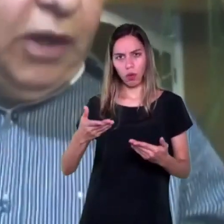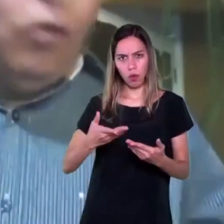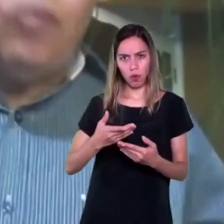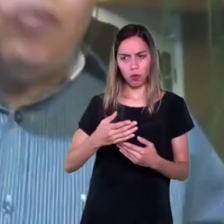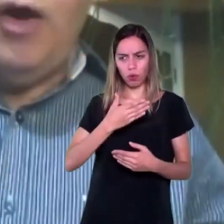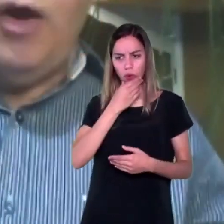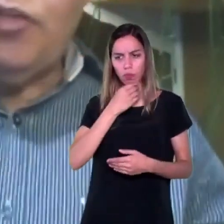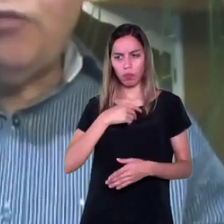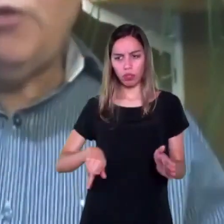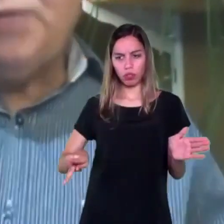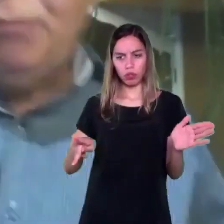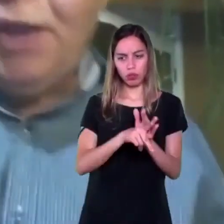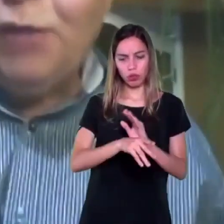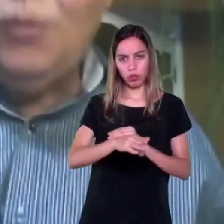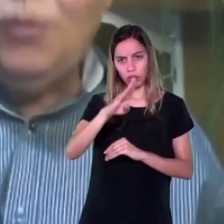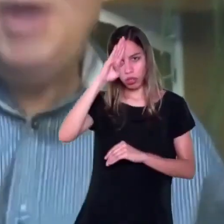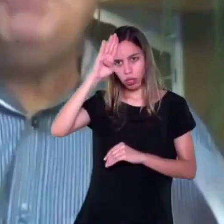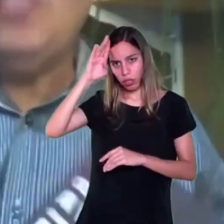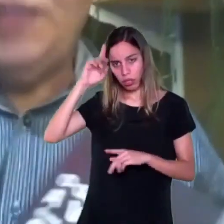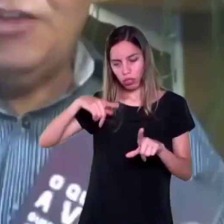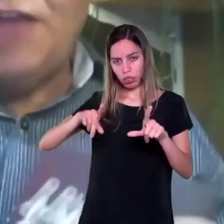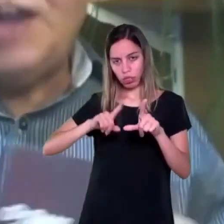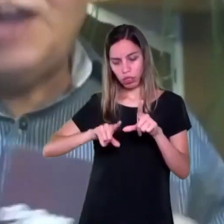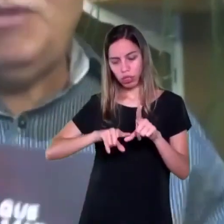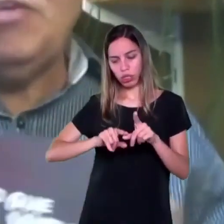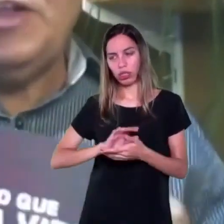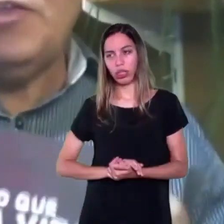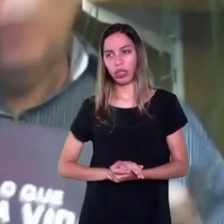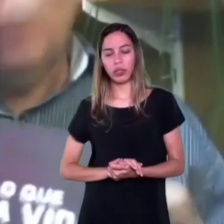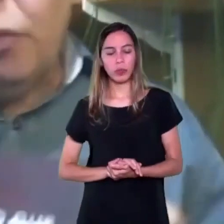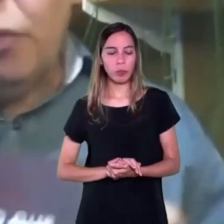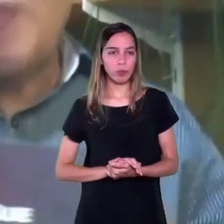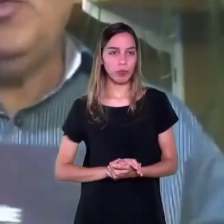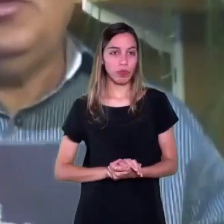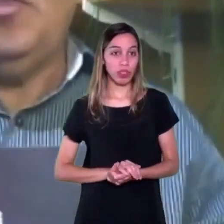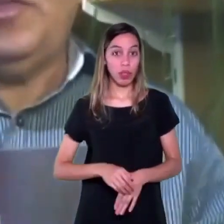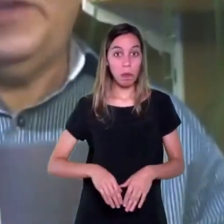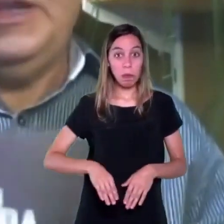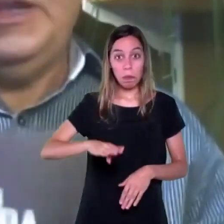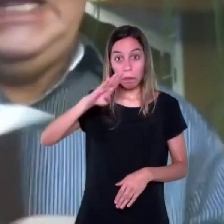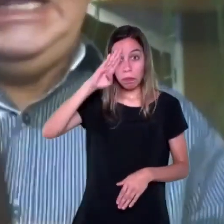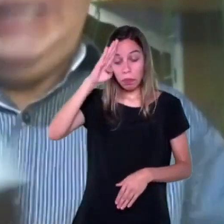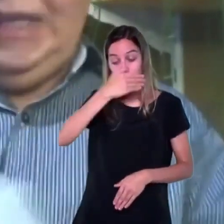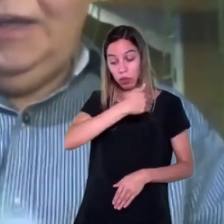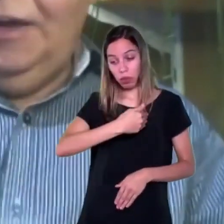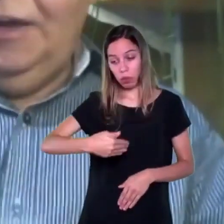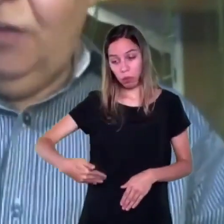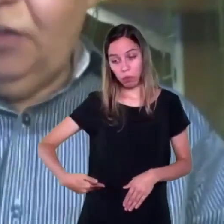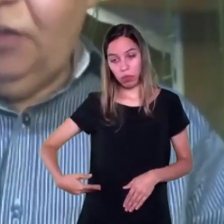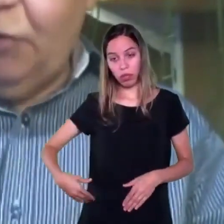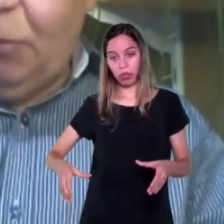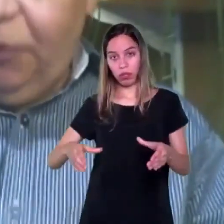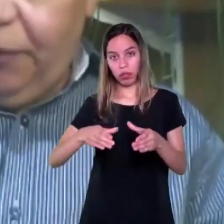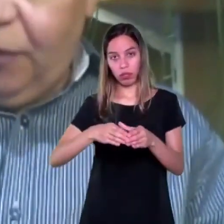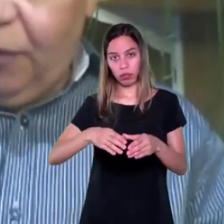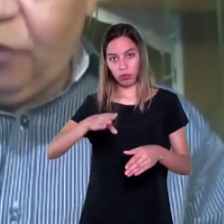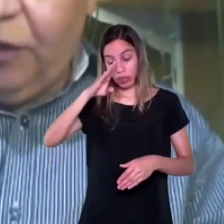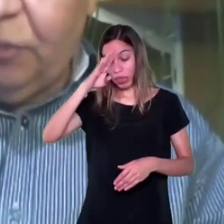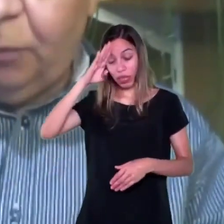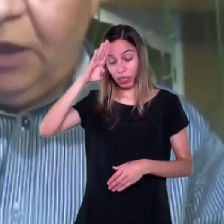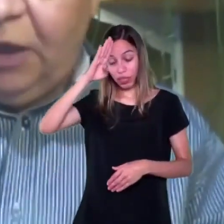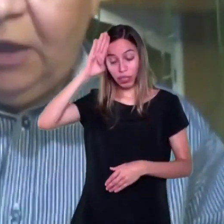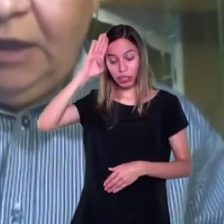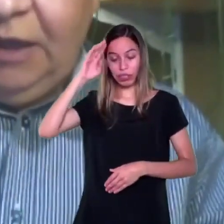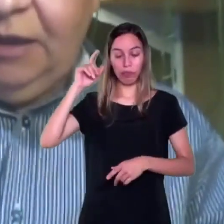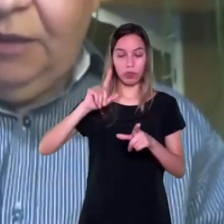Tony Ramos Gonçalves, que foi o primeiro presidente da Academia de Letras, um dos fundadores até. E este livro é muito